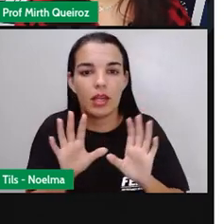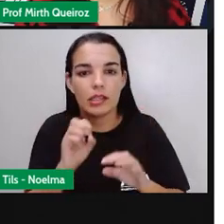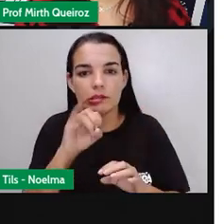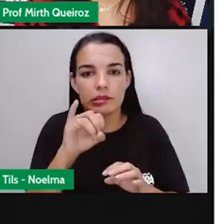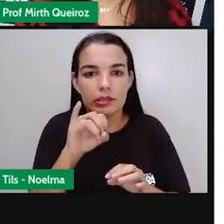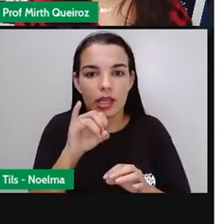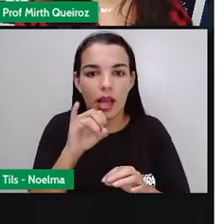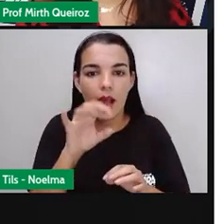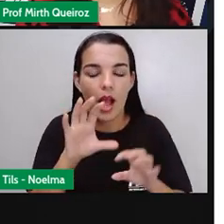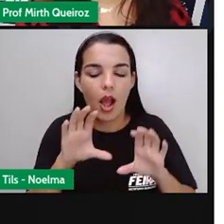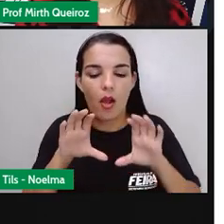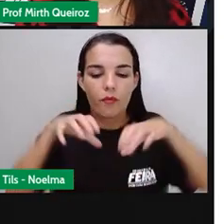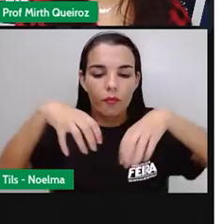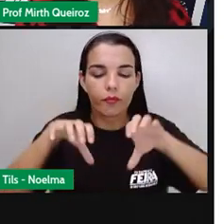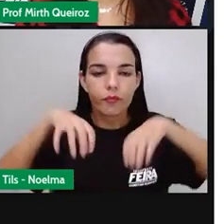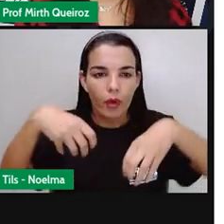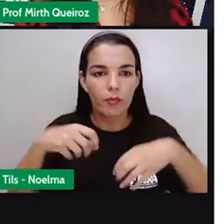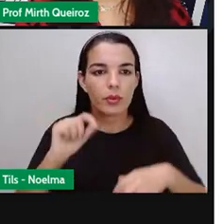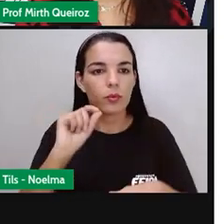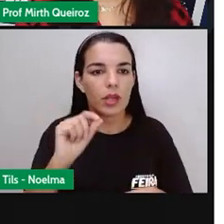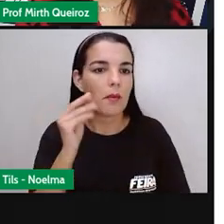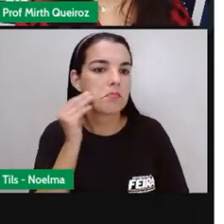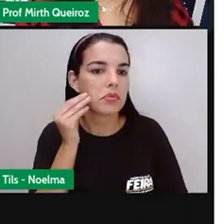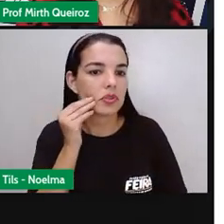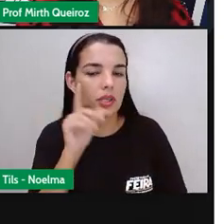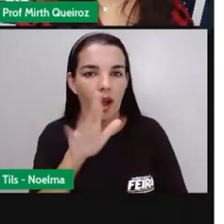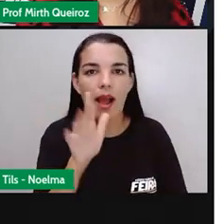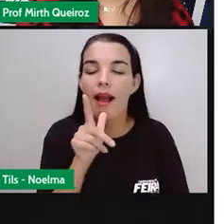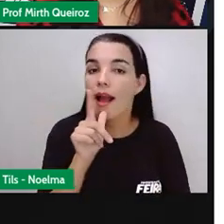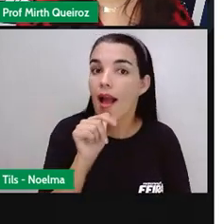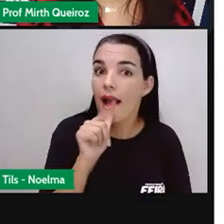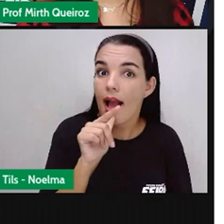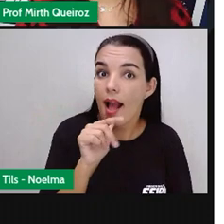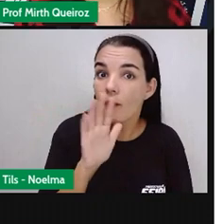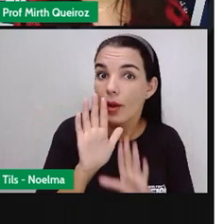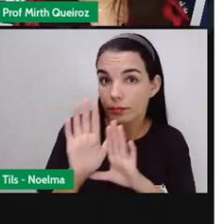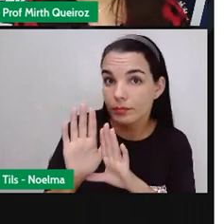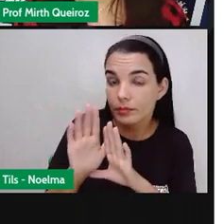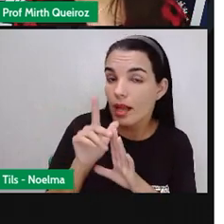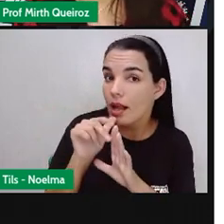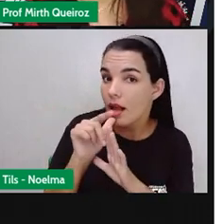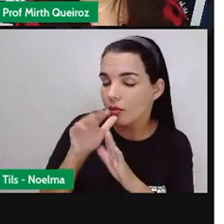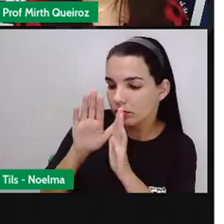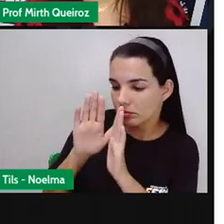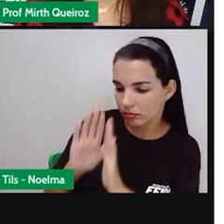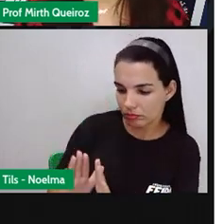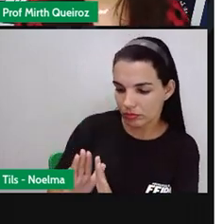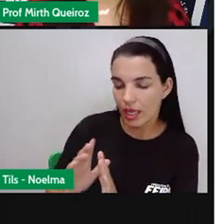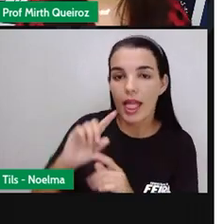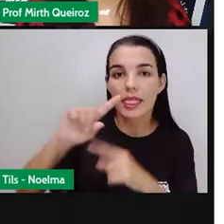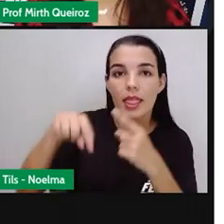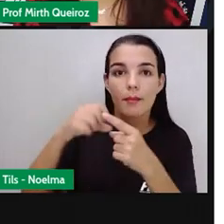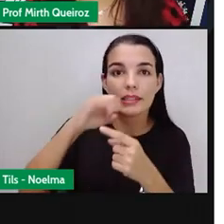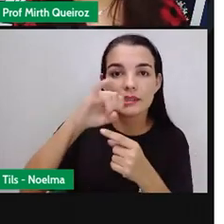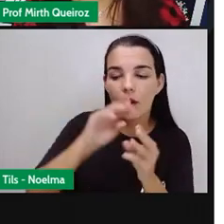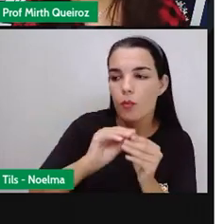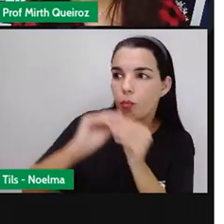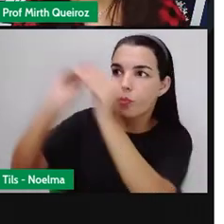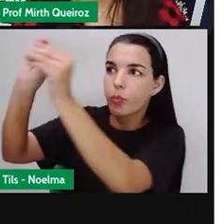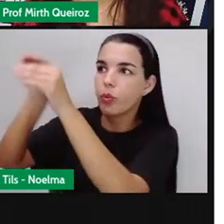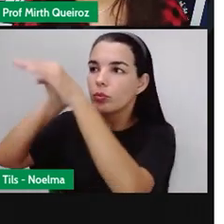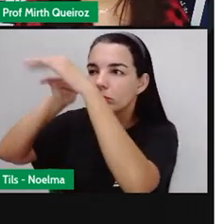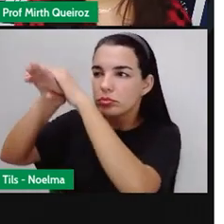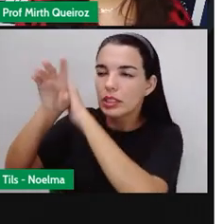um exemplo de transformações químicas seria a água líquida em estado líquido, colocado no congelador, vai virar o quê? Um cubinho de gelo,